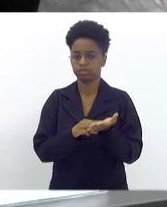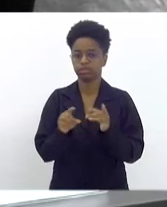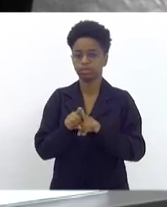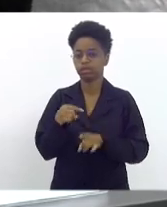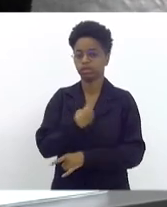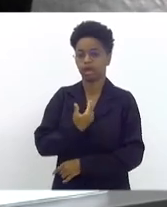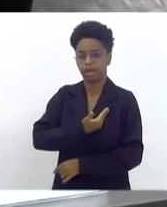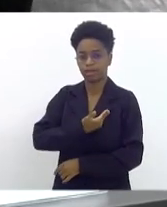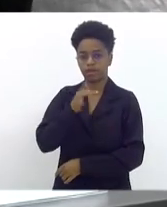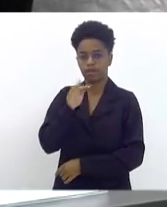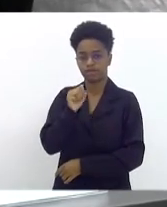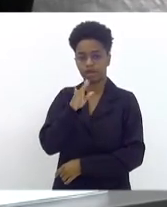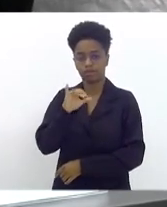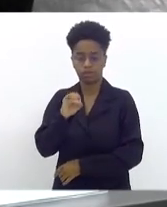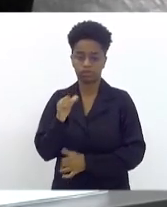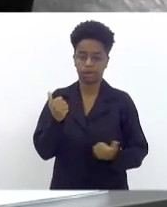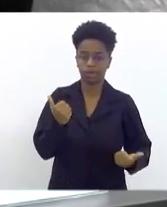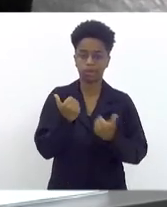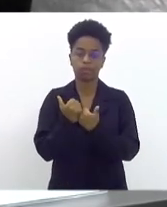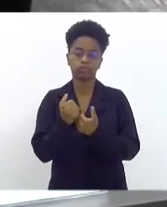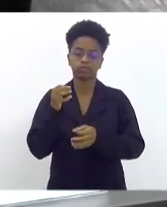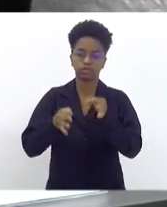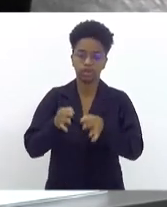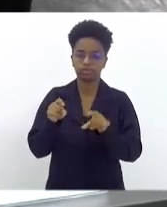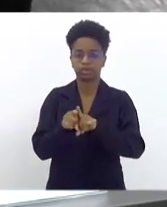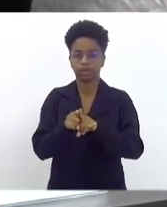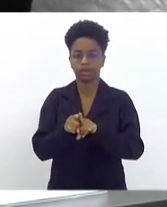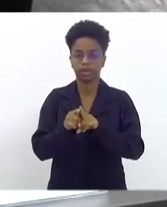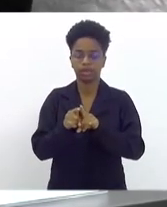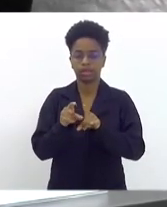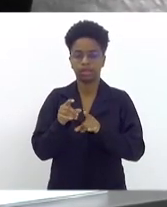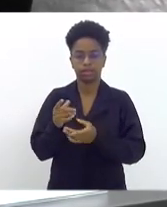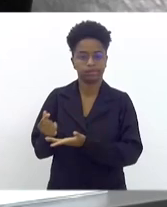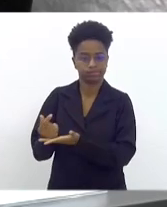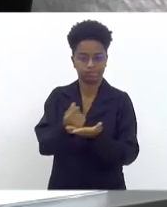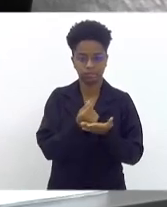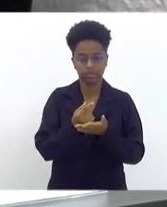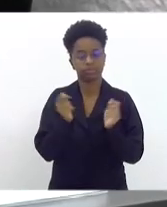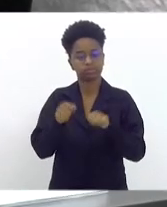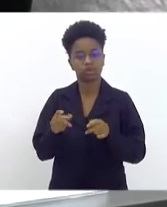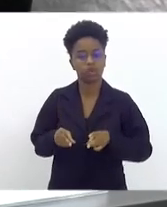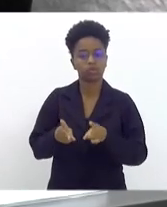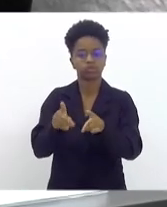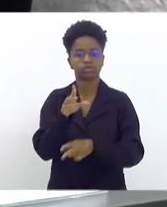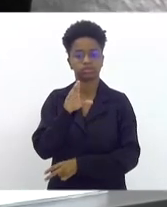Silva, para dar esse suporte jurídico, tributário aí, para a CPI ser levado adiante